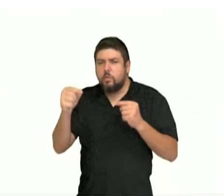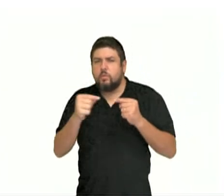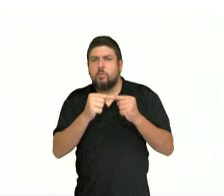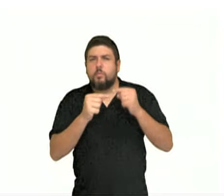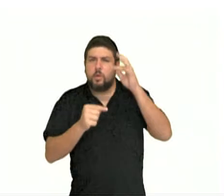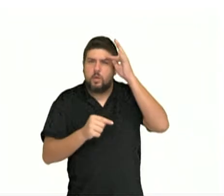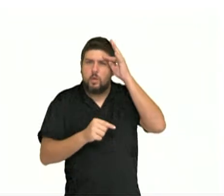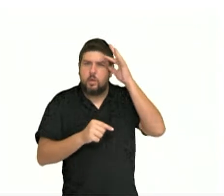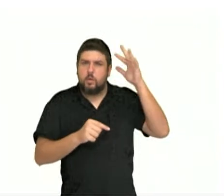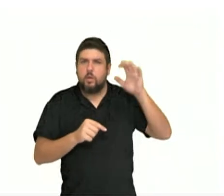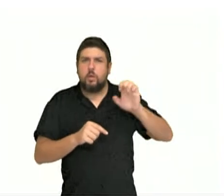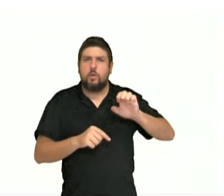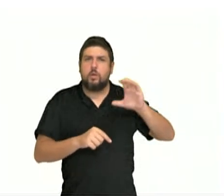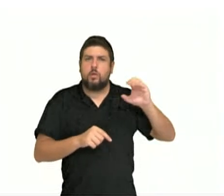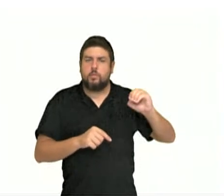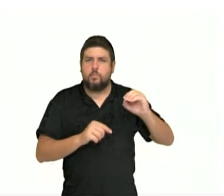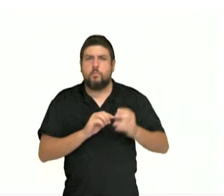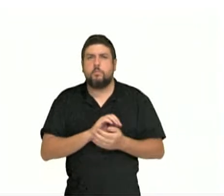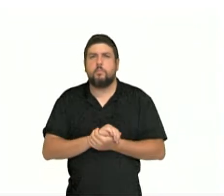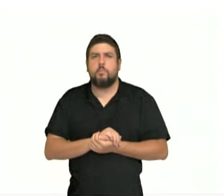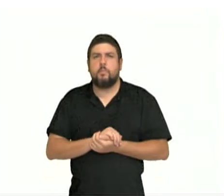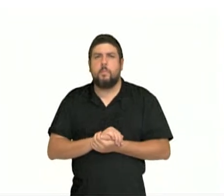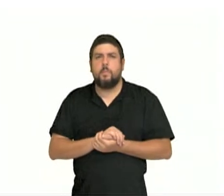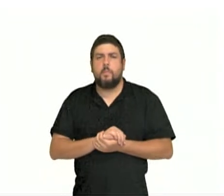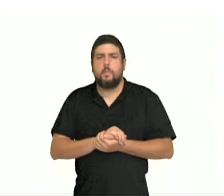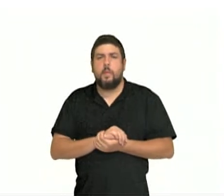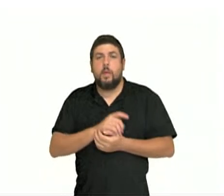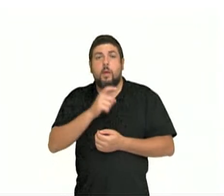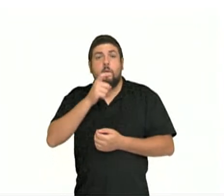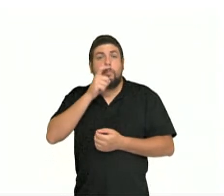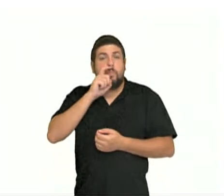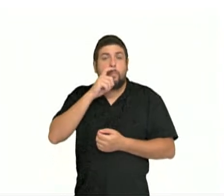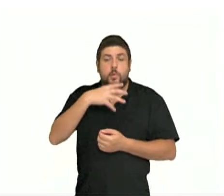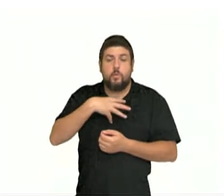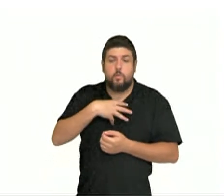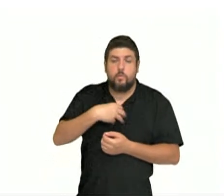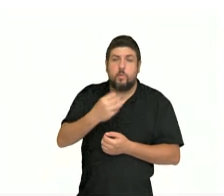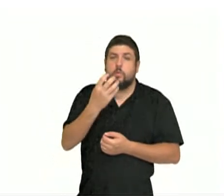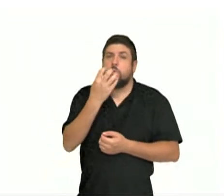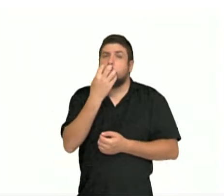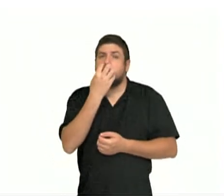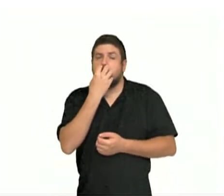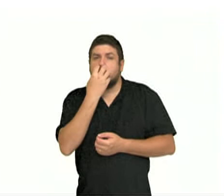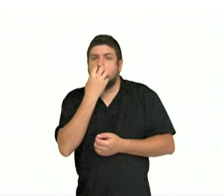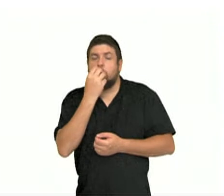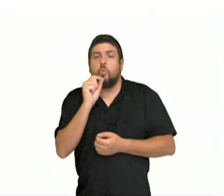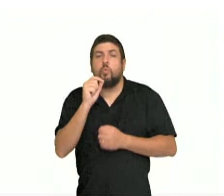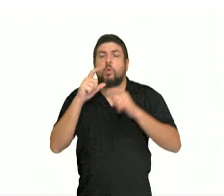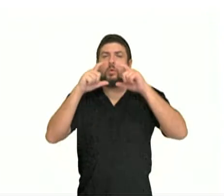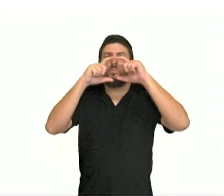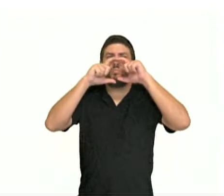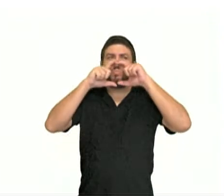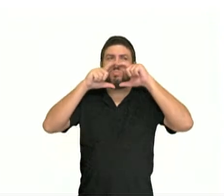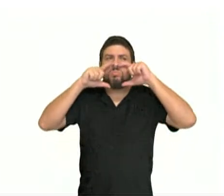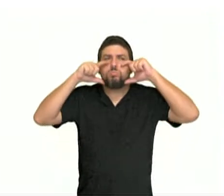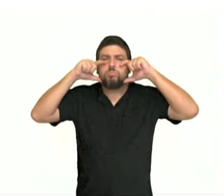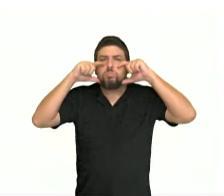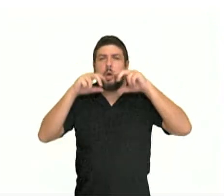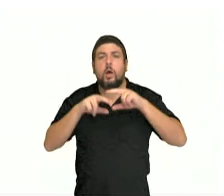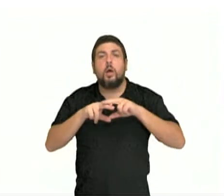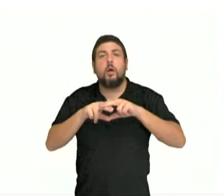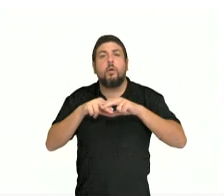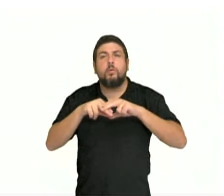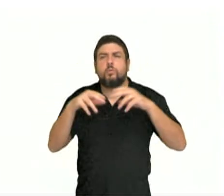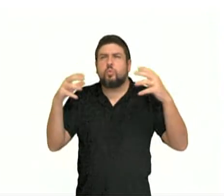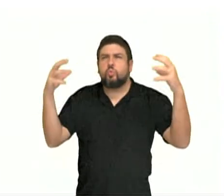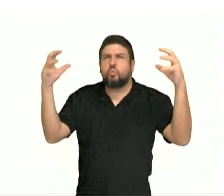atenção tem um pai e o filho o cachorrinho usando máscaras por causa da quantidade de poluição ouvir